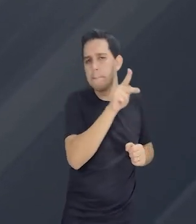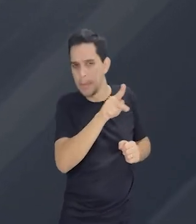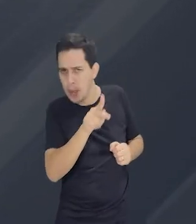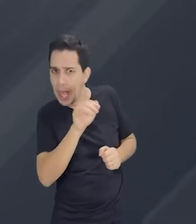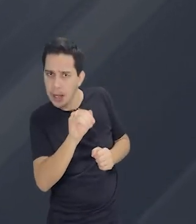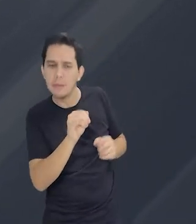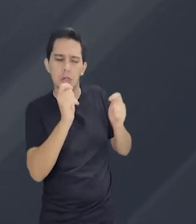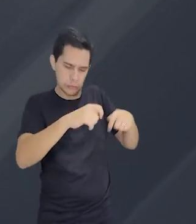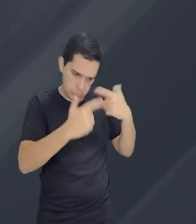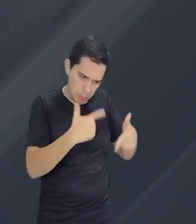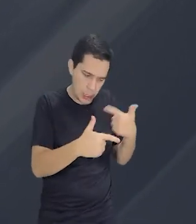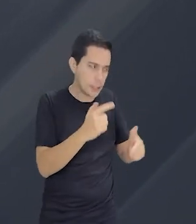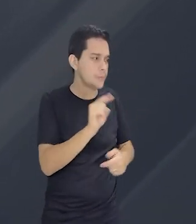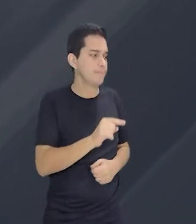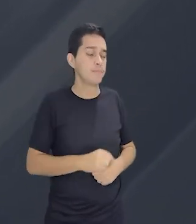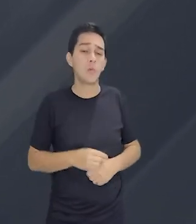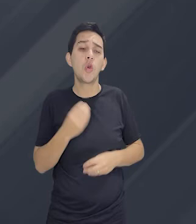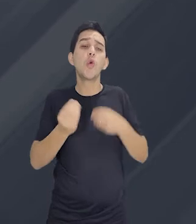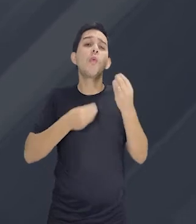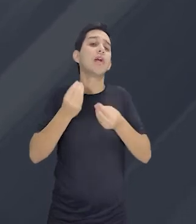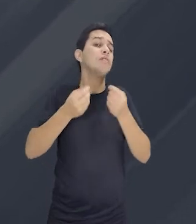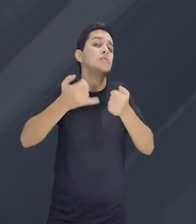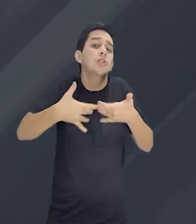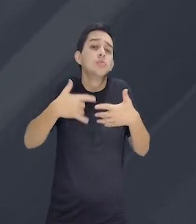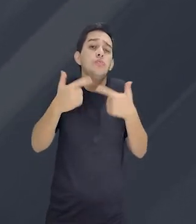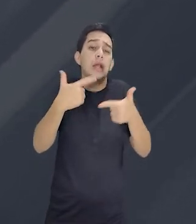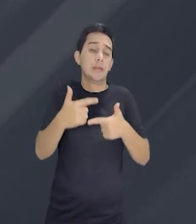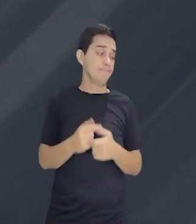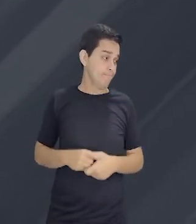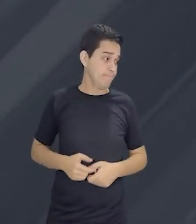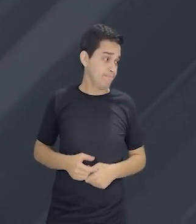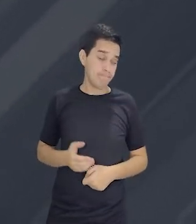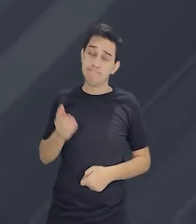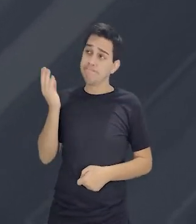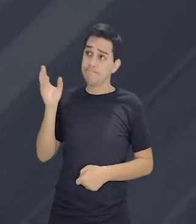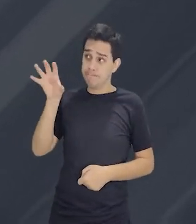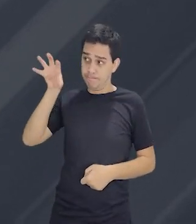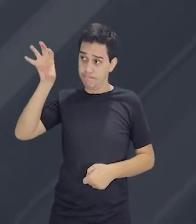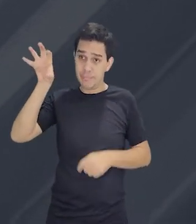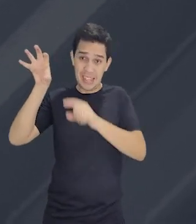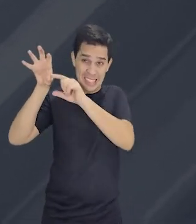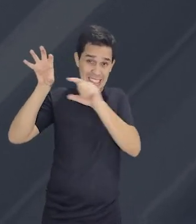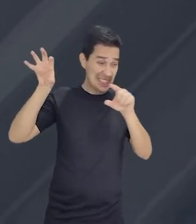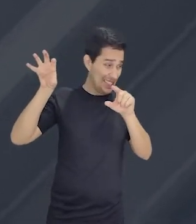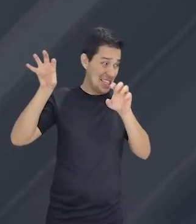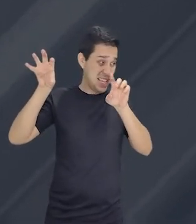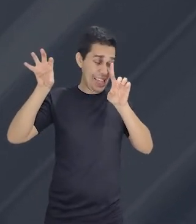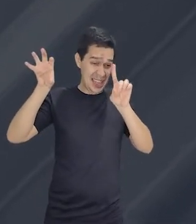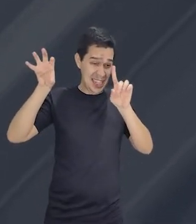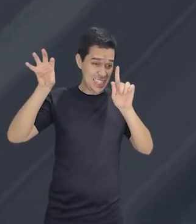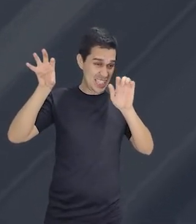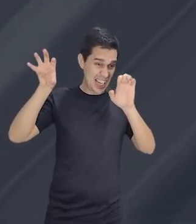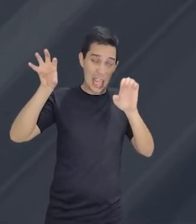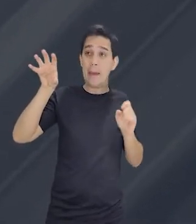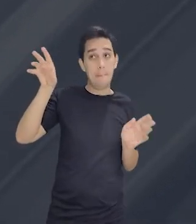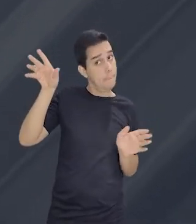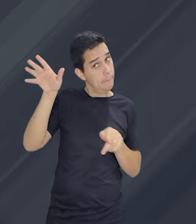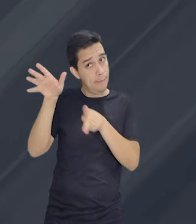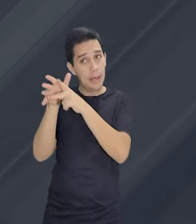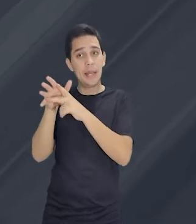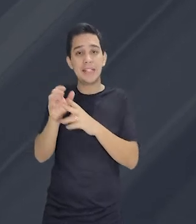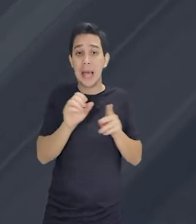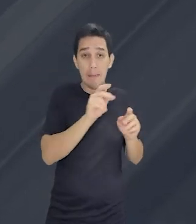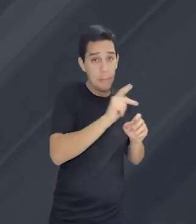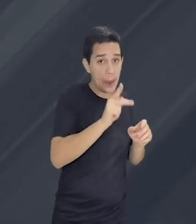composta pela Diretoria de Gestão Estratégica, que é a DGE, e também pela Diretoria de Gestão de Conhecimento, a